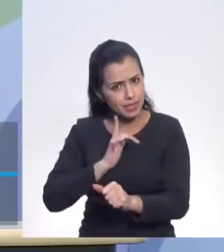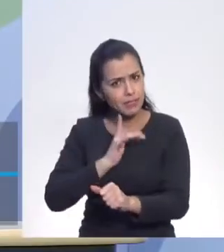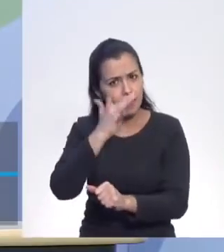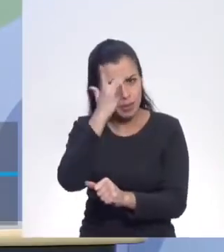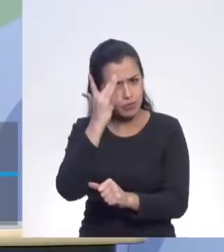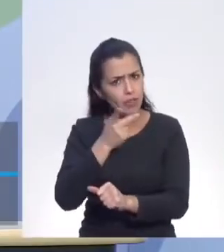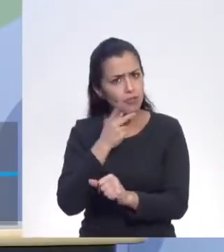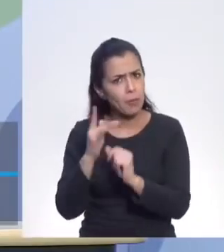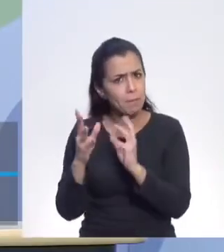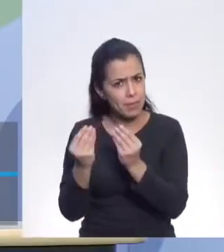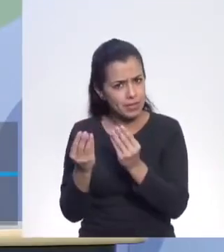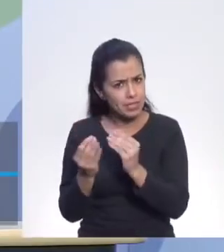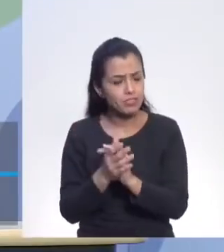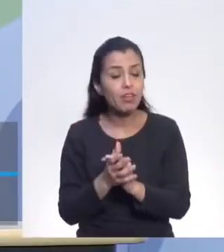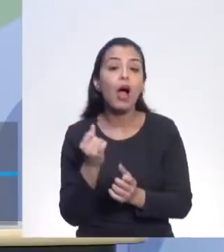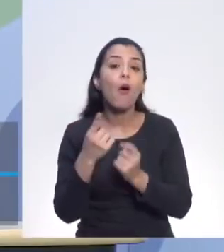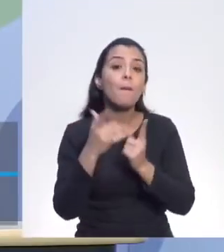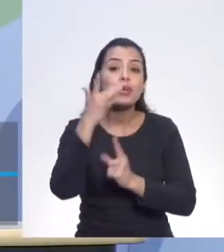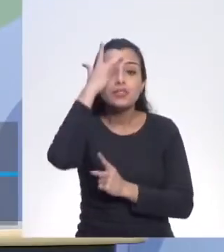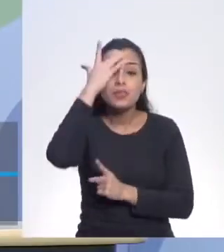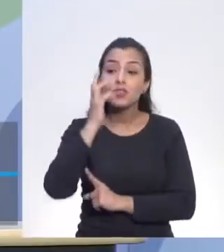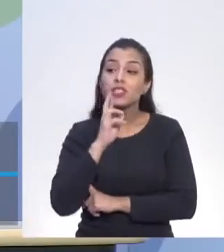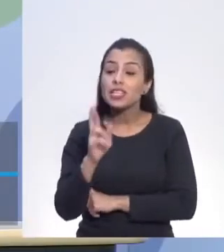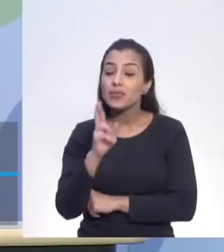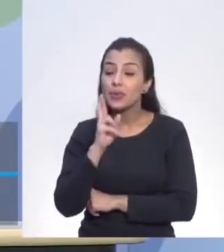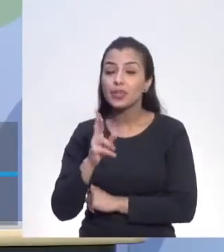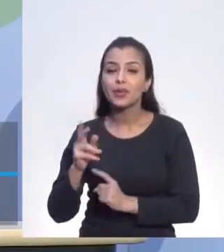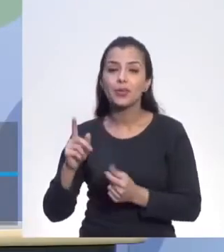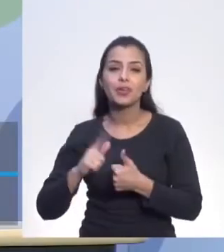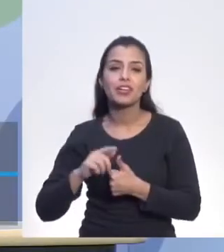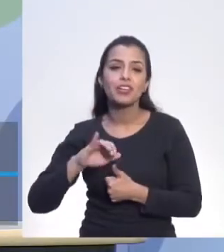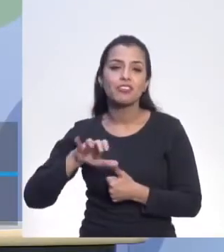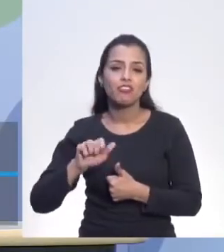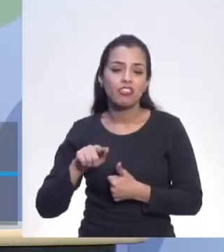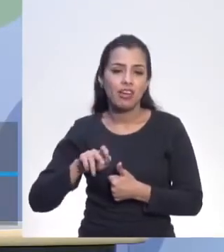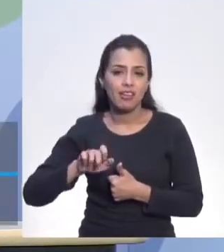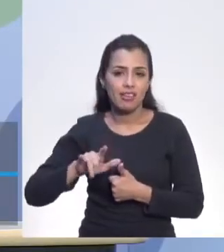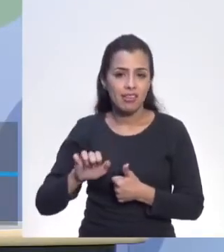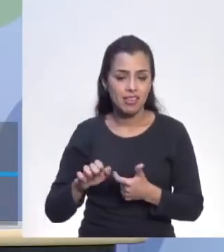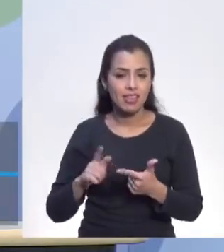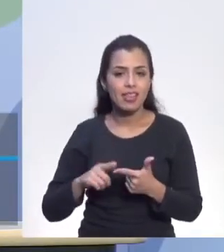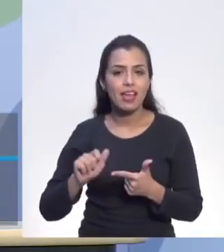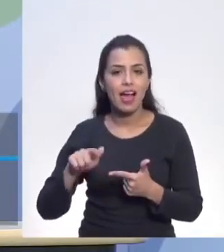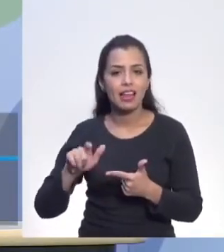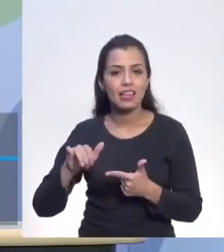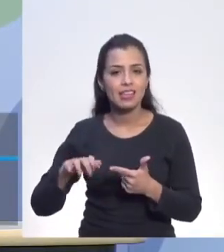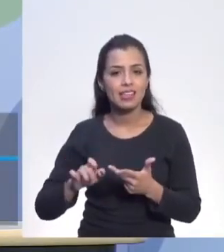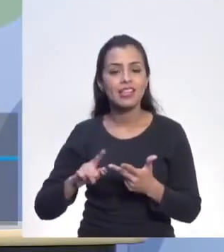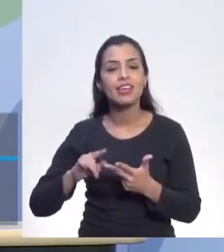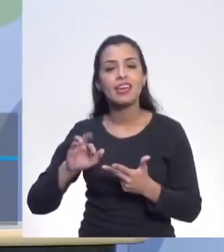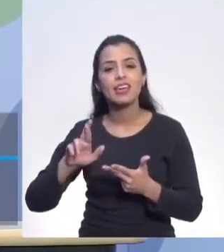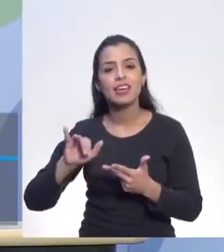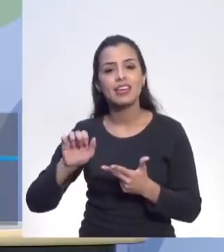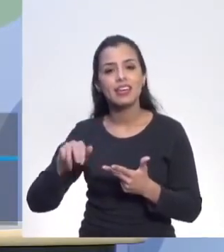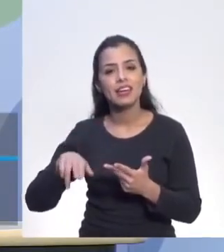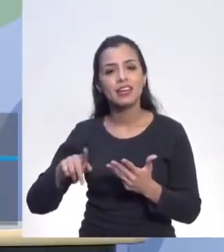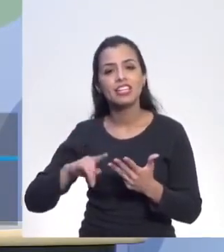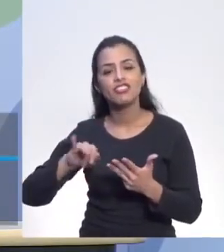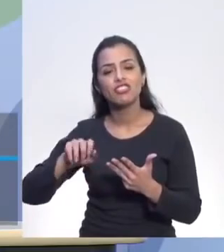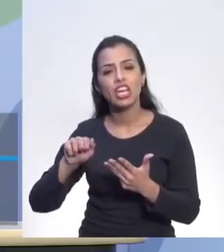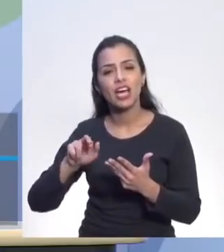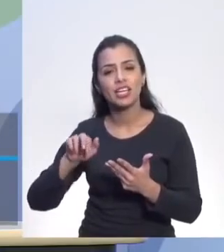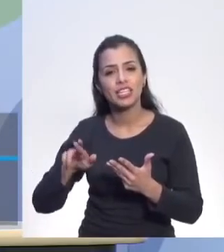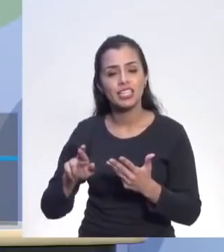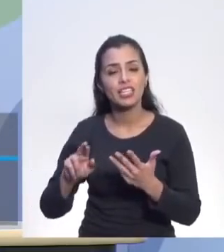viu? Bom, algumas pessoas que colocaram lá a resposta no chat. A Jaqueline, Aline, Rian, Jair, Sofia,